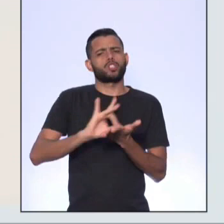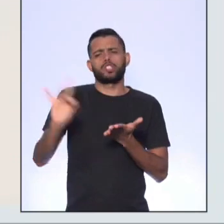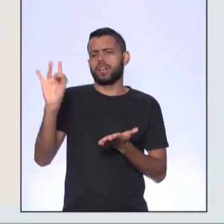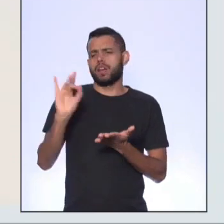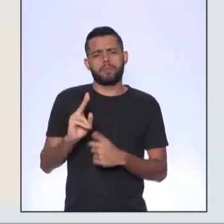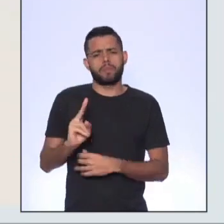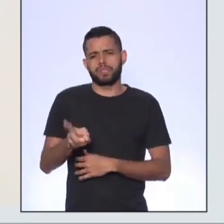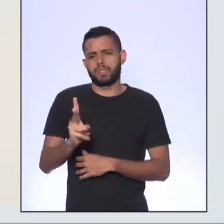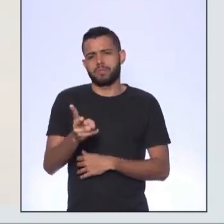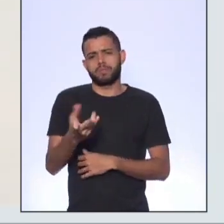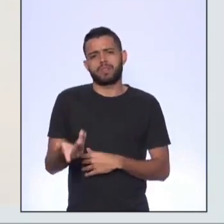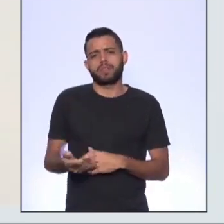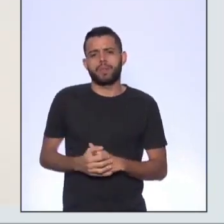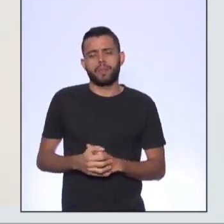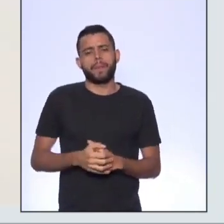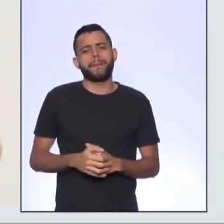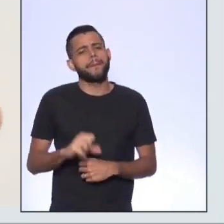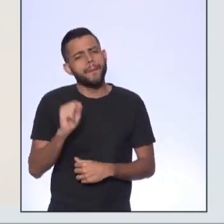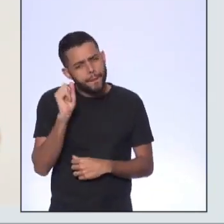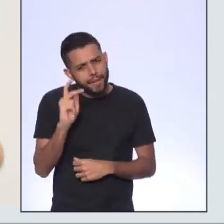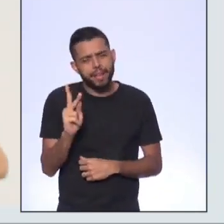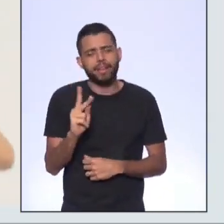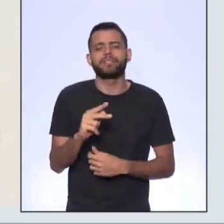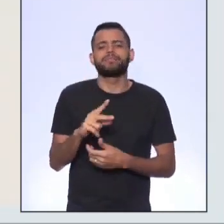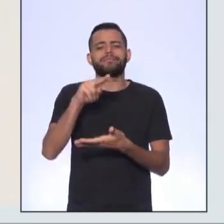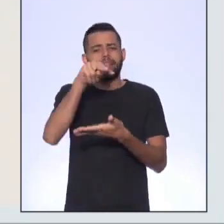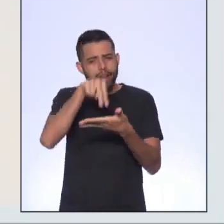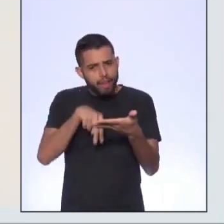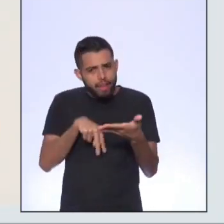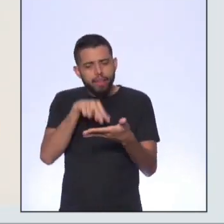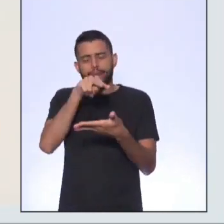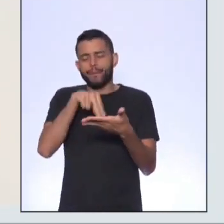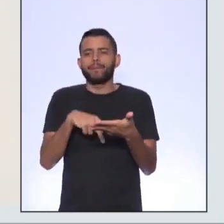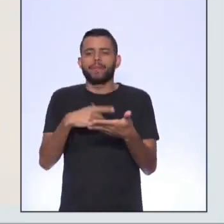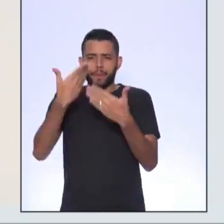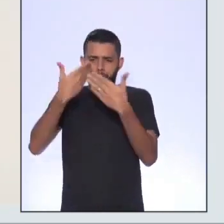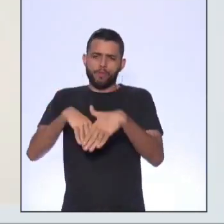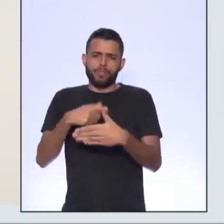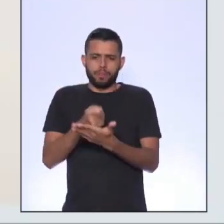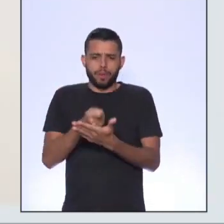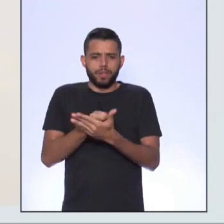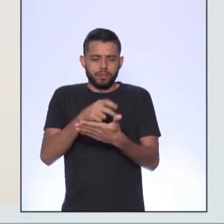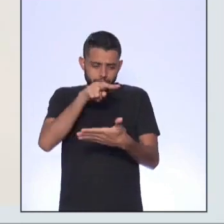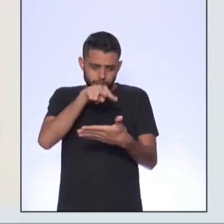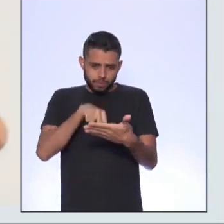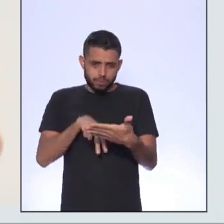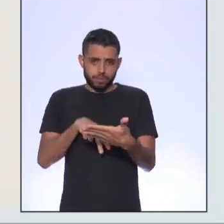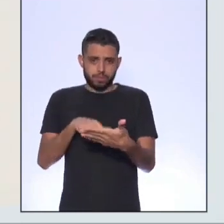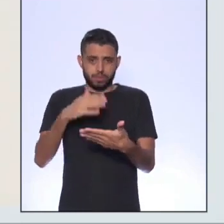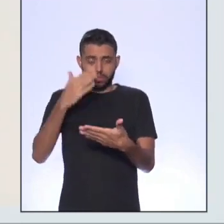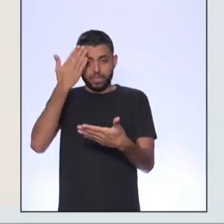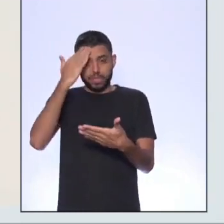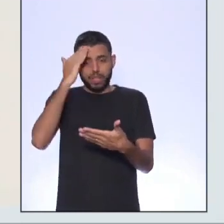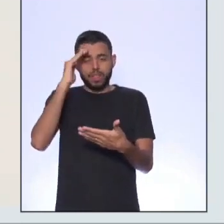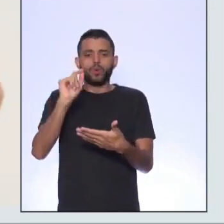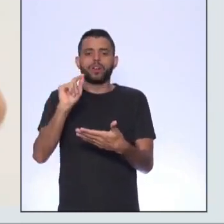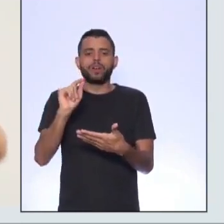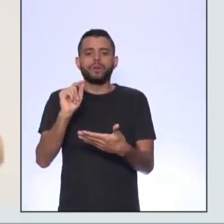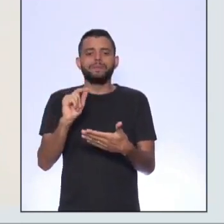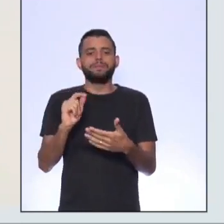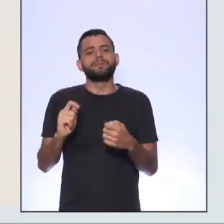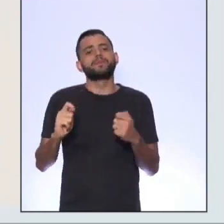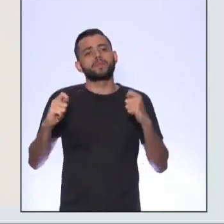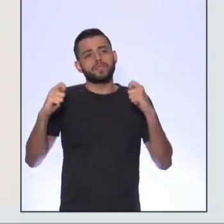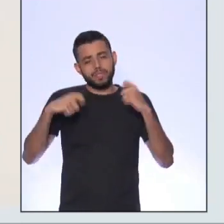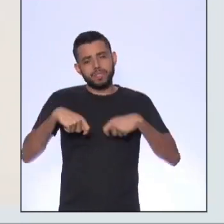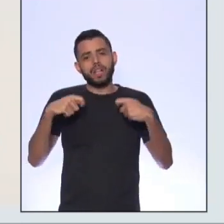né? Mas tudo bem, ela leu, ela foi obrigada a ler, tinha a prova, ela leu. Ela entendeu o que era possível para uma